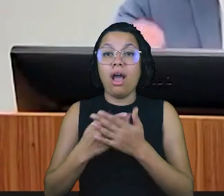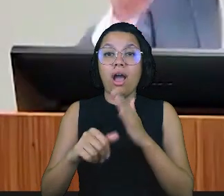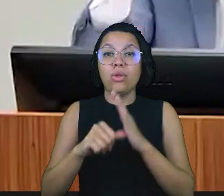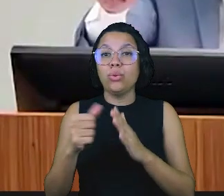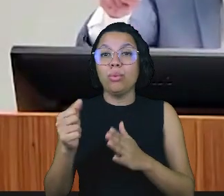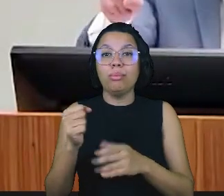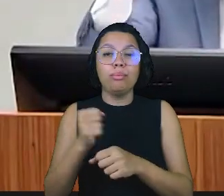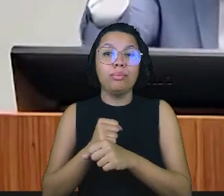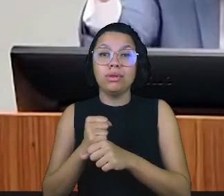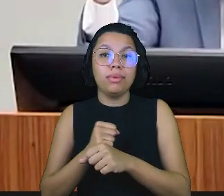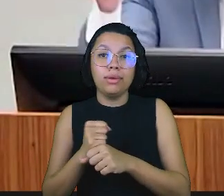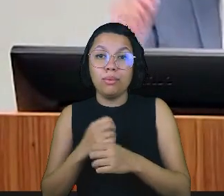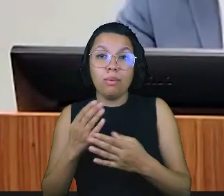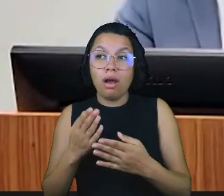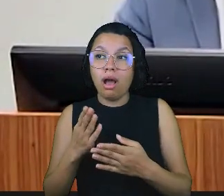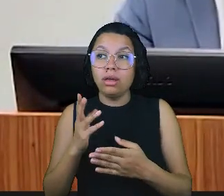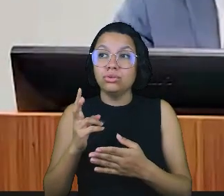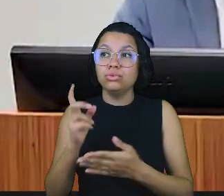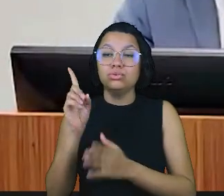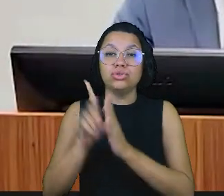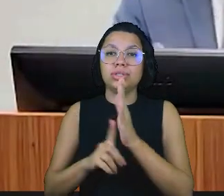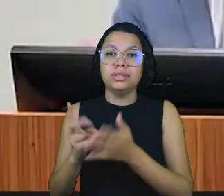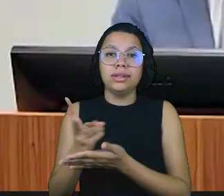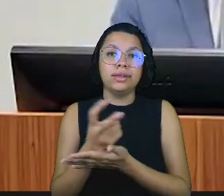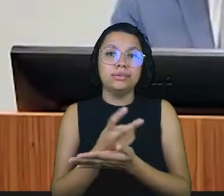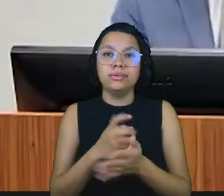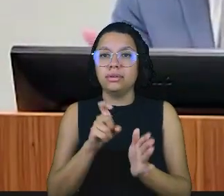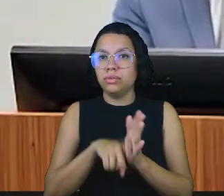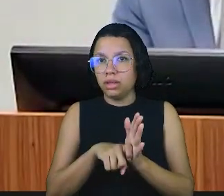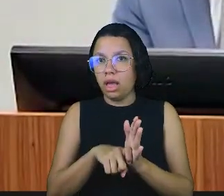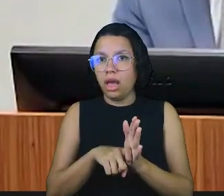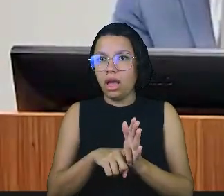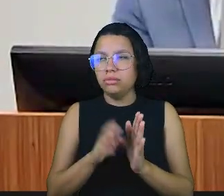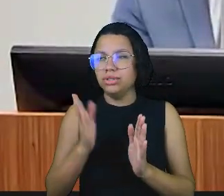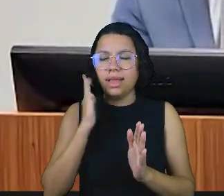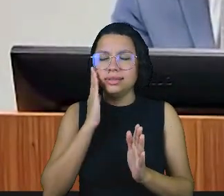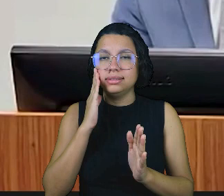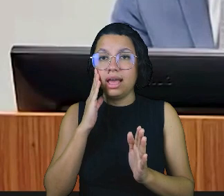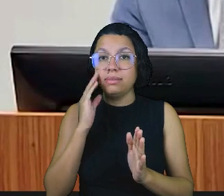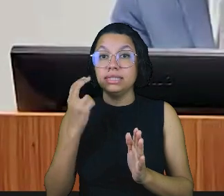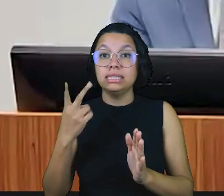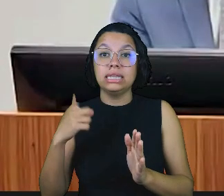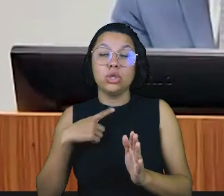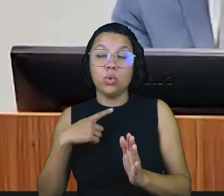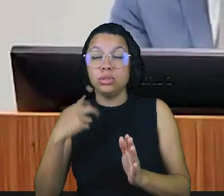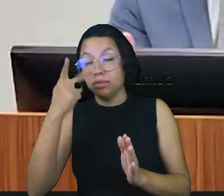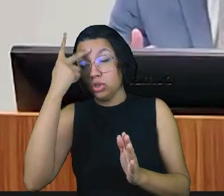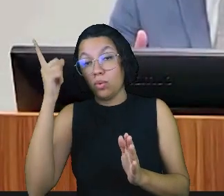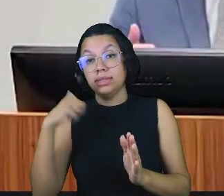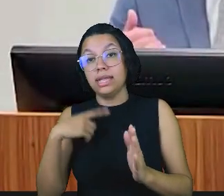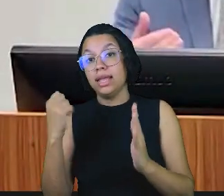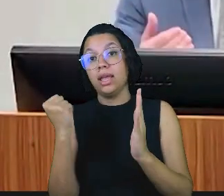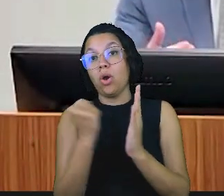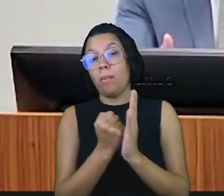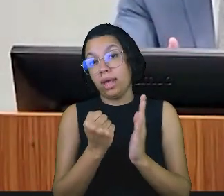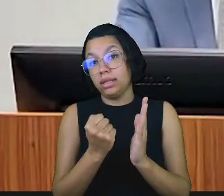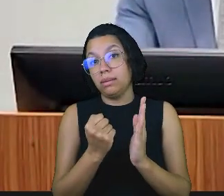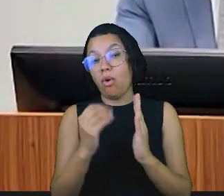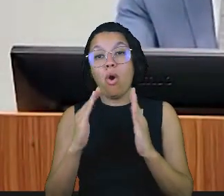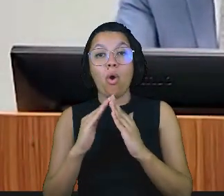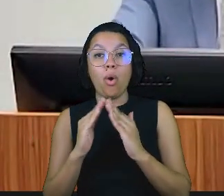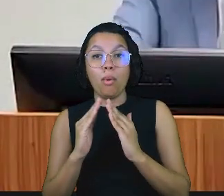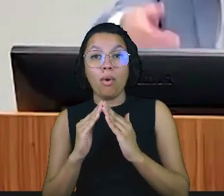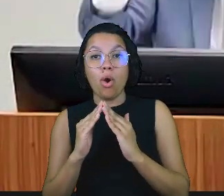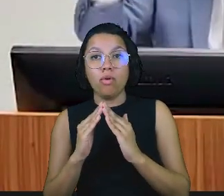proprietários de imóvel, os 2 vão responder pelo IPTU, natural, os 2 estão realizando o fato gerador. Mas vejam, nós estamos